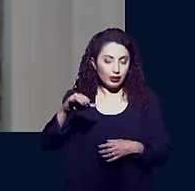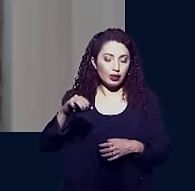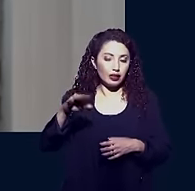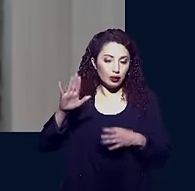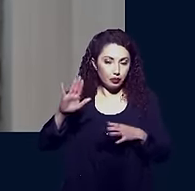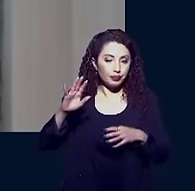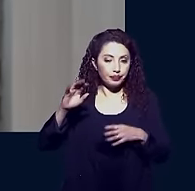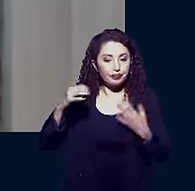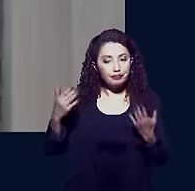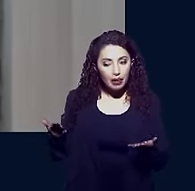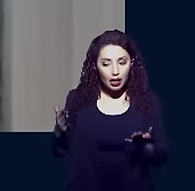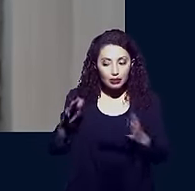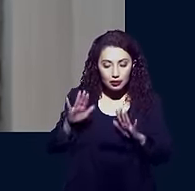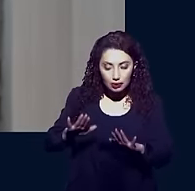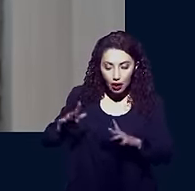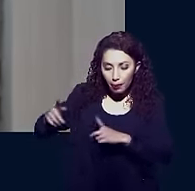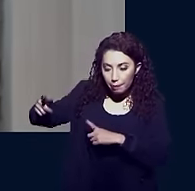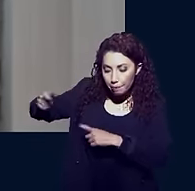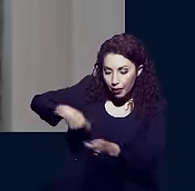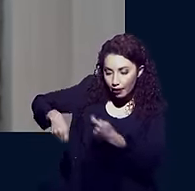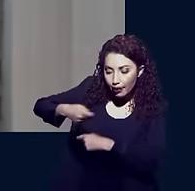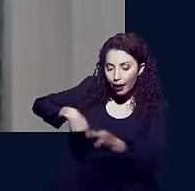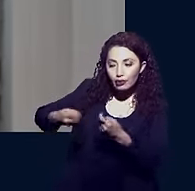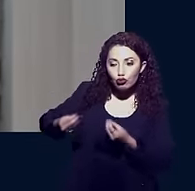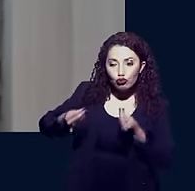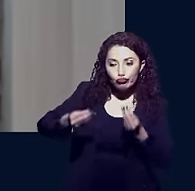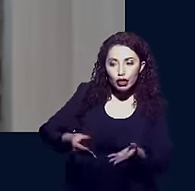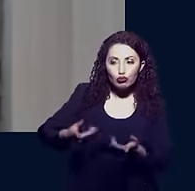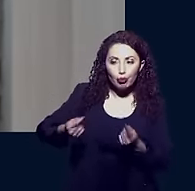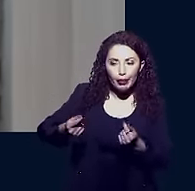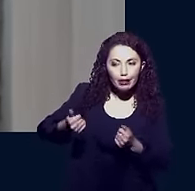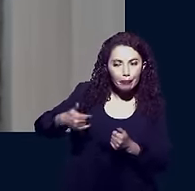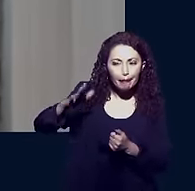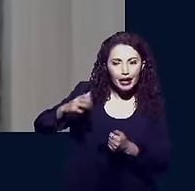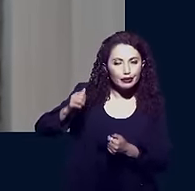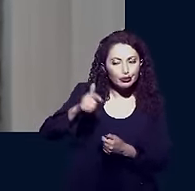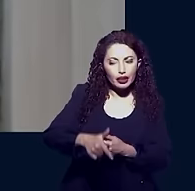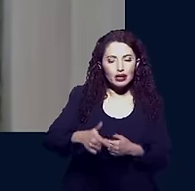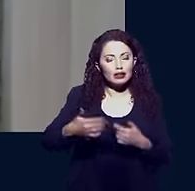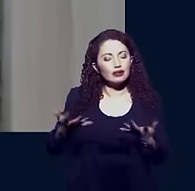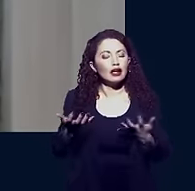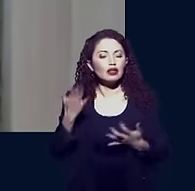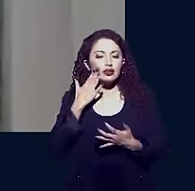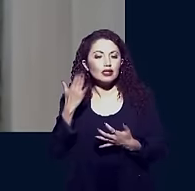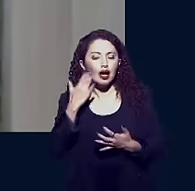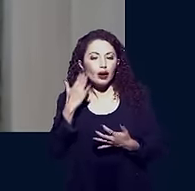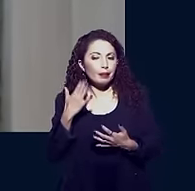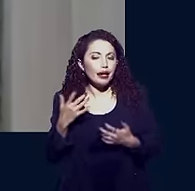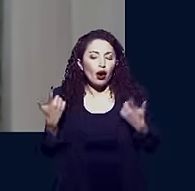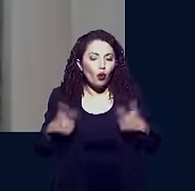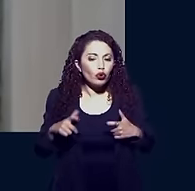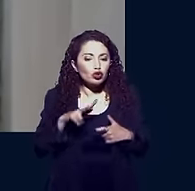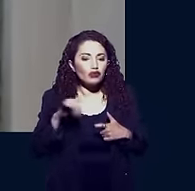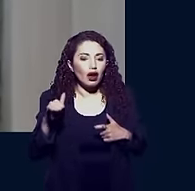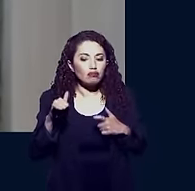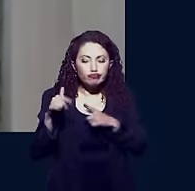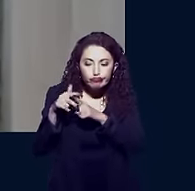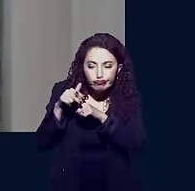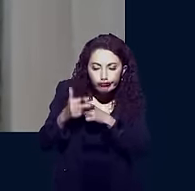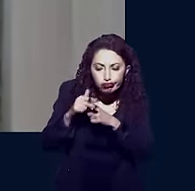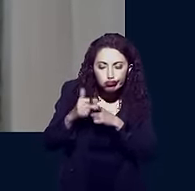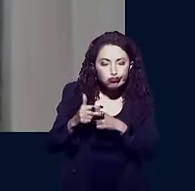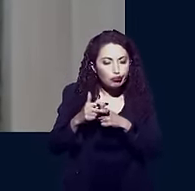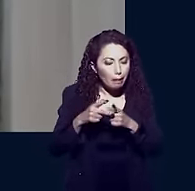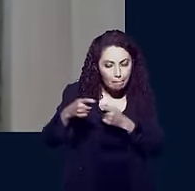o mercado tá precificando eh muito mais do que isso né então eu queria saber da onde vem o ajuste né se o o